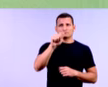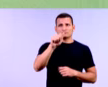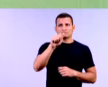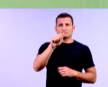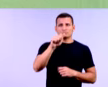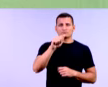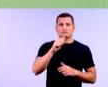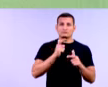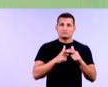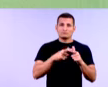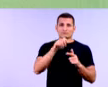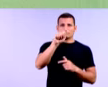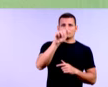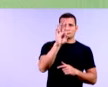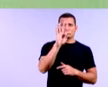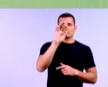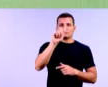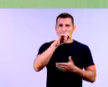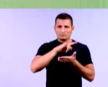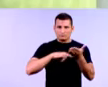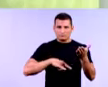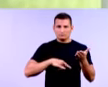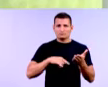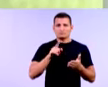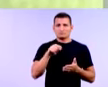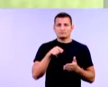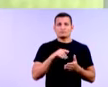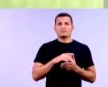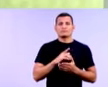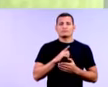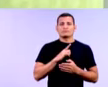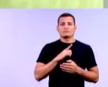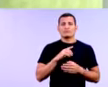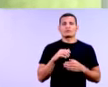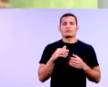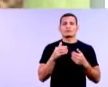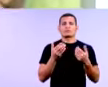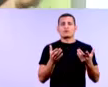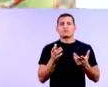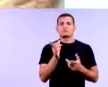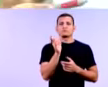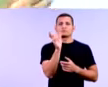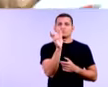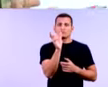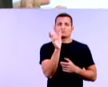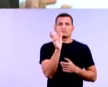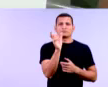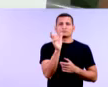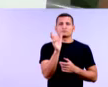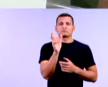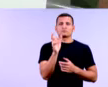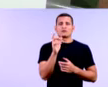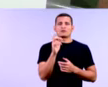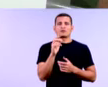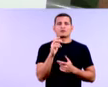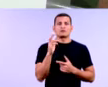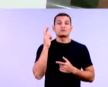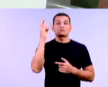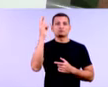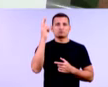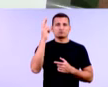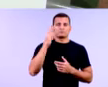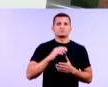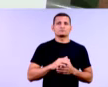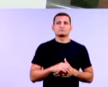ela justamente vai apontar as deliberações, quais foram os resultados a que se chegou,